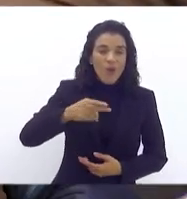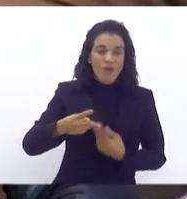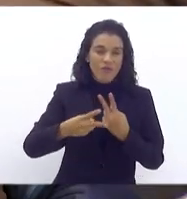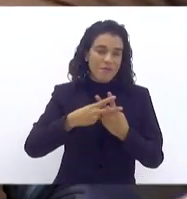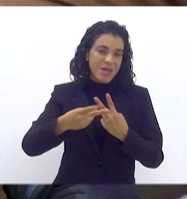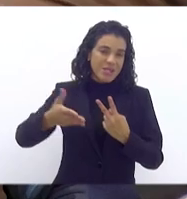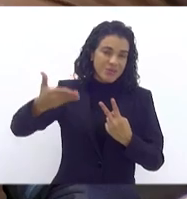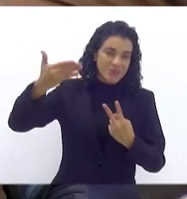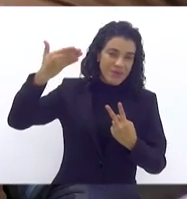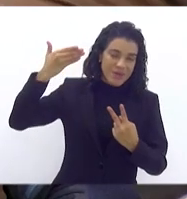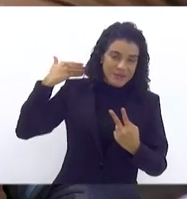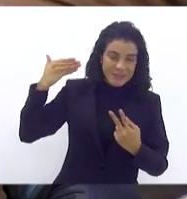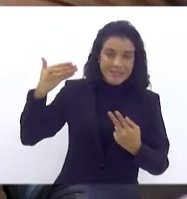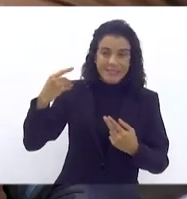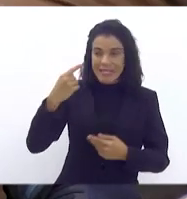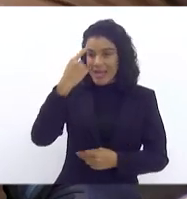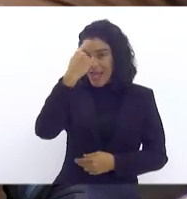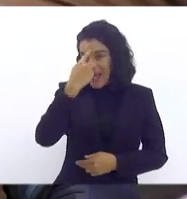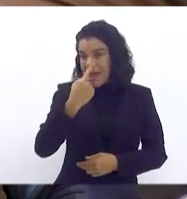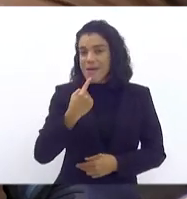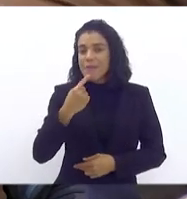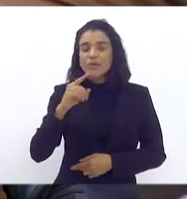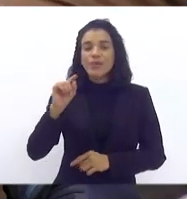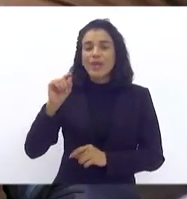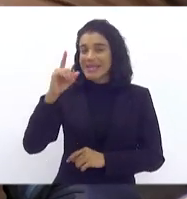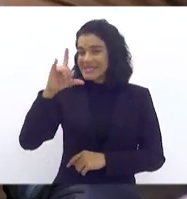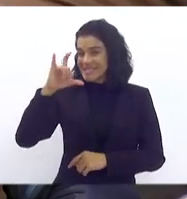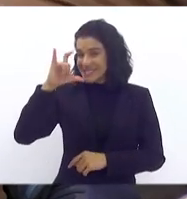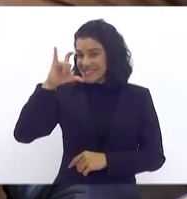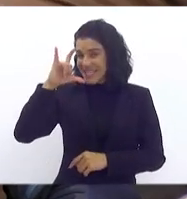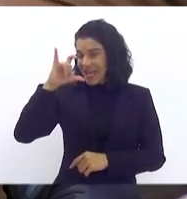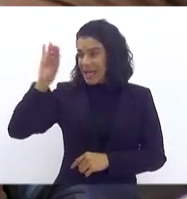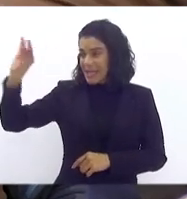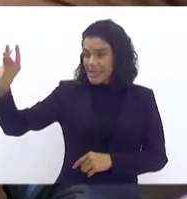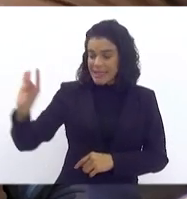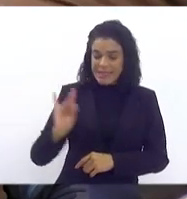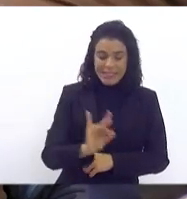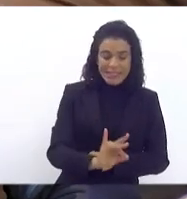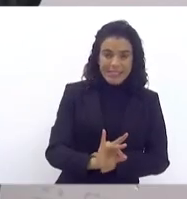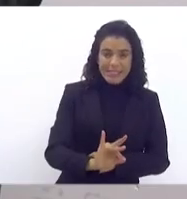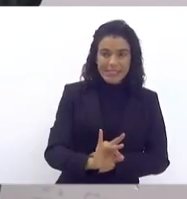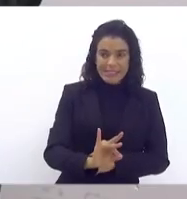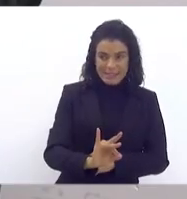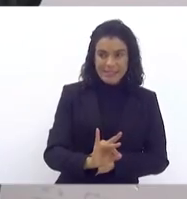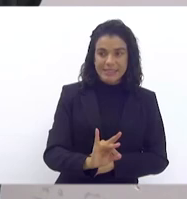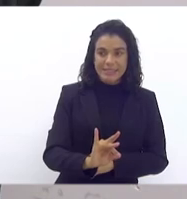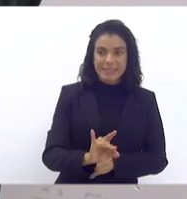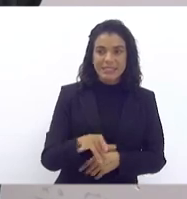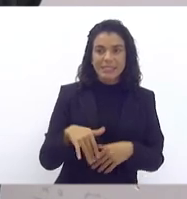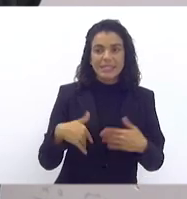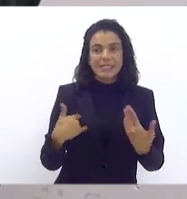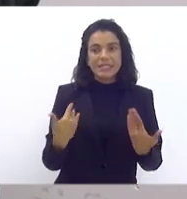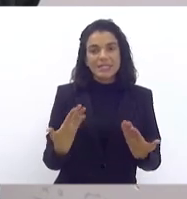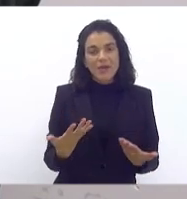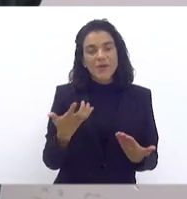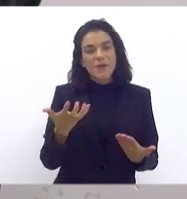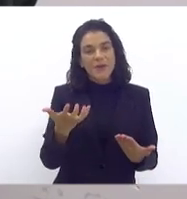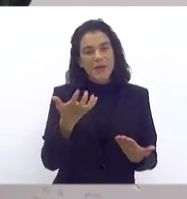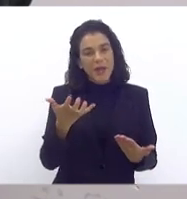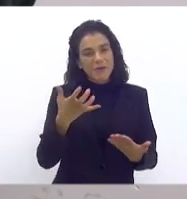imagem teria sido retirada de um álbum de fotografia então eu gostaria que o senhor es miasse